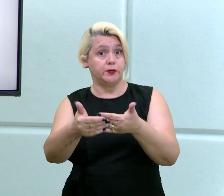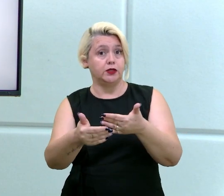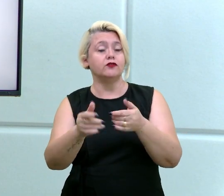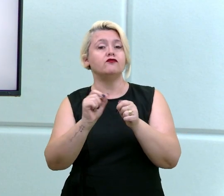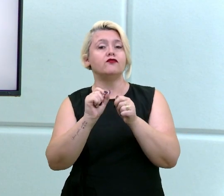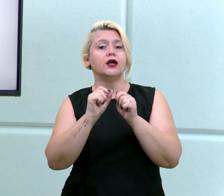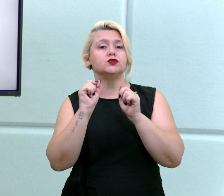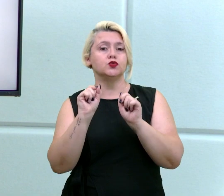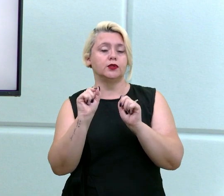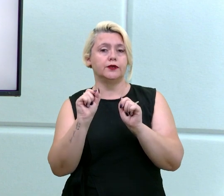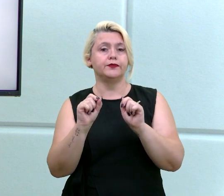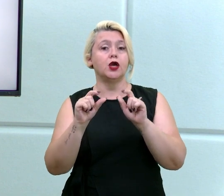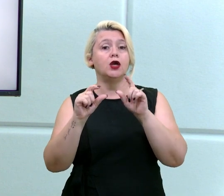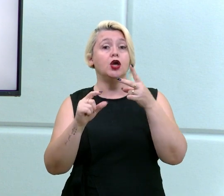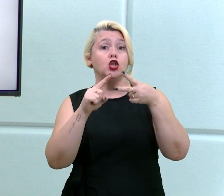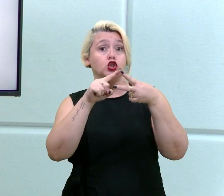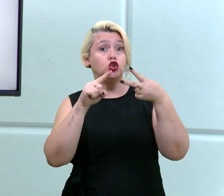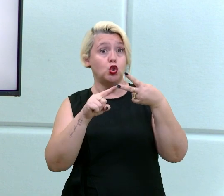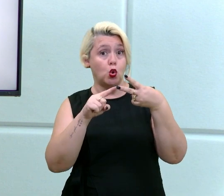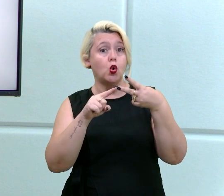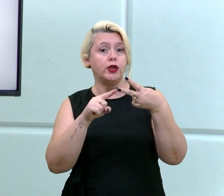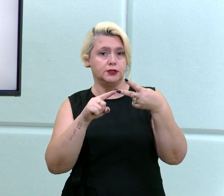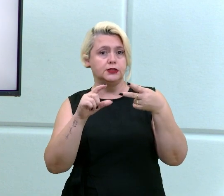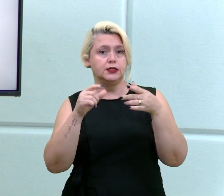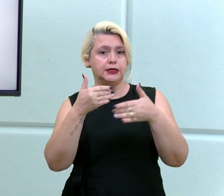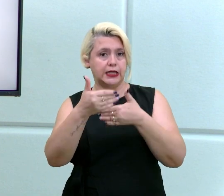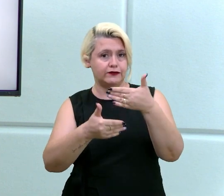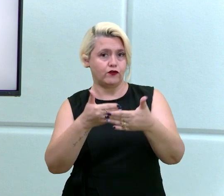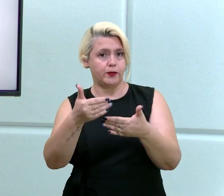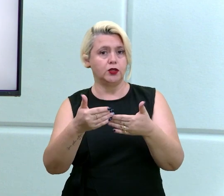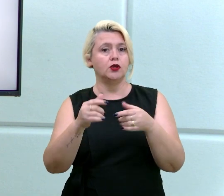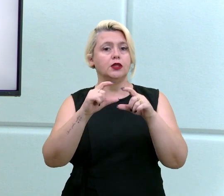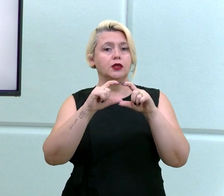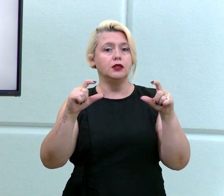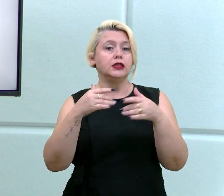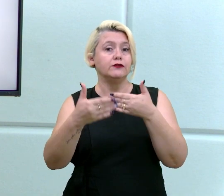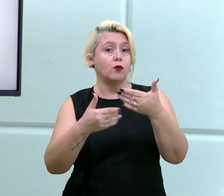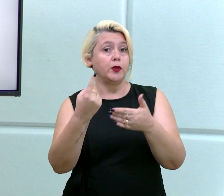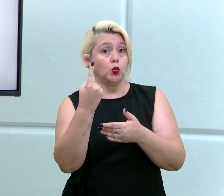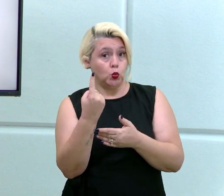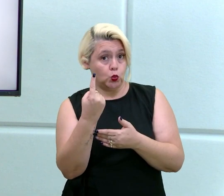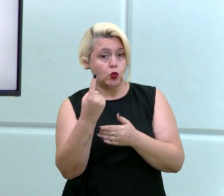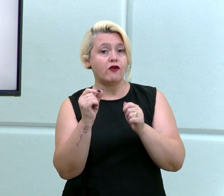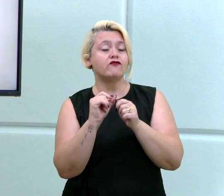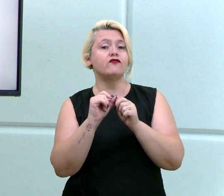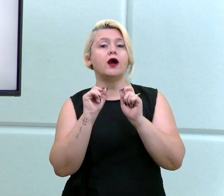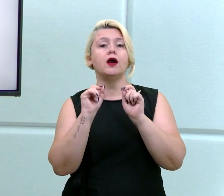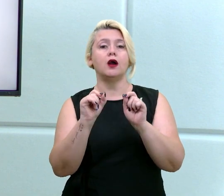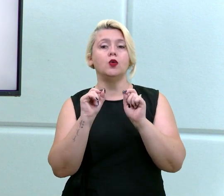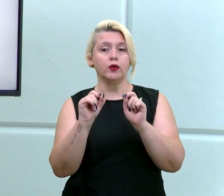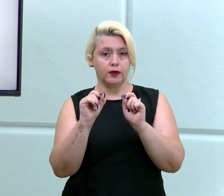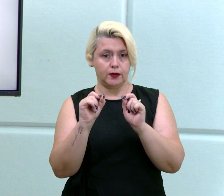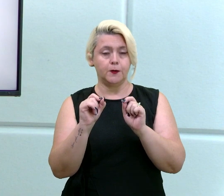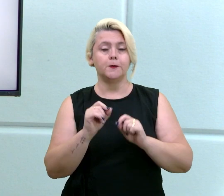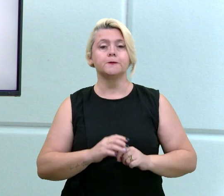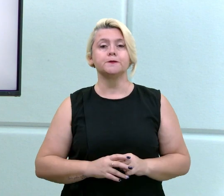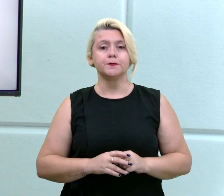menos o quê? 2 parágrafos de desenvolvimento. O desenvolvimento 1, em que a gente faz uma